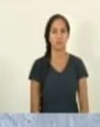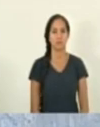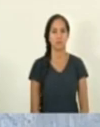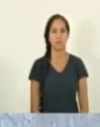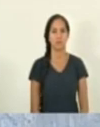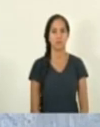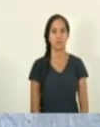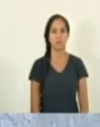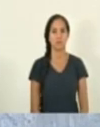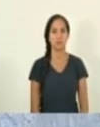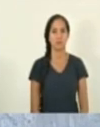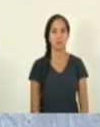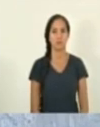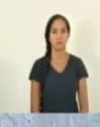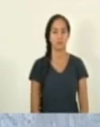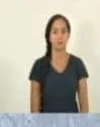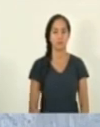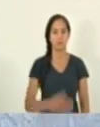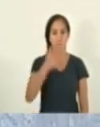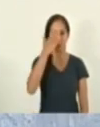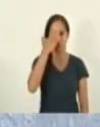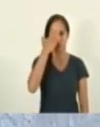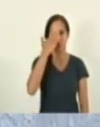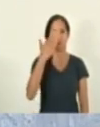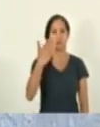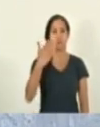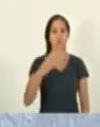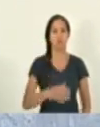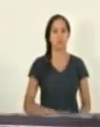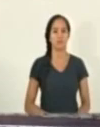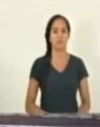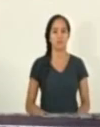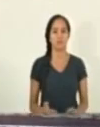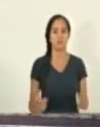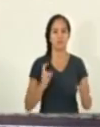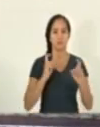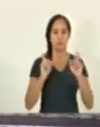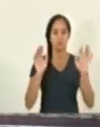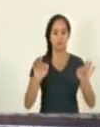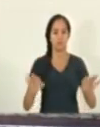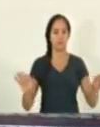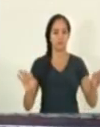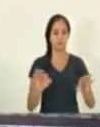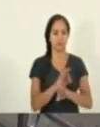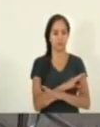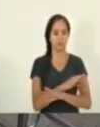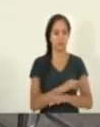Muito obrigado. Nesse momento está encerrada a sessão.